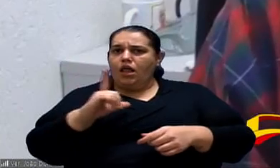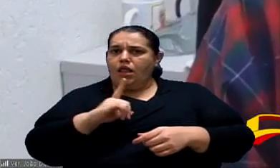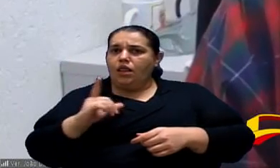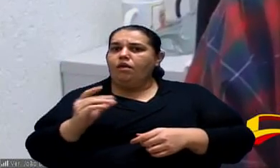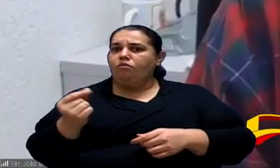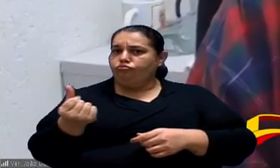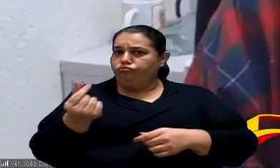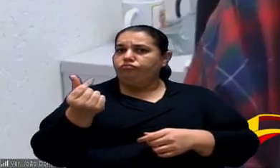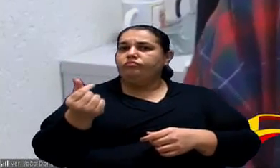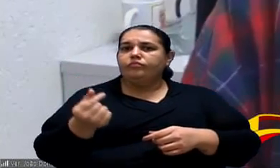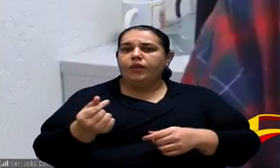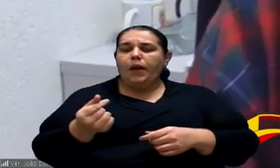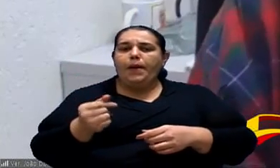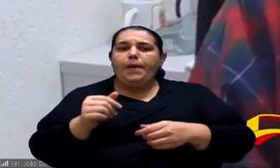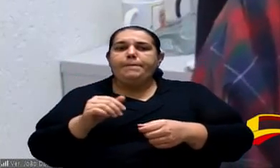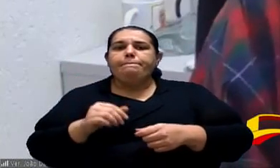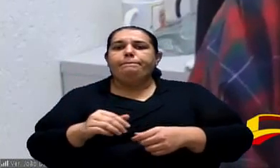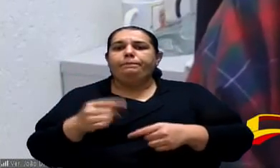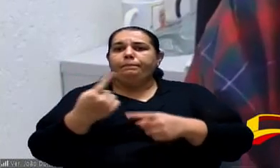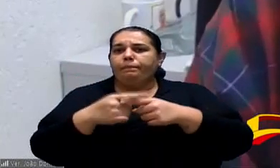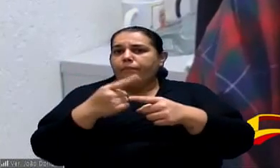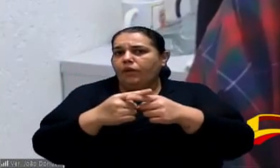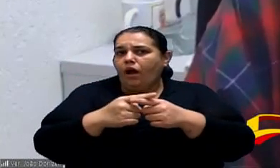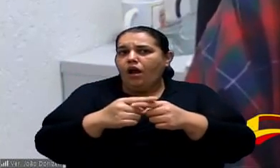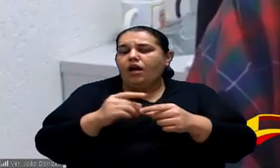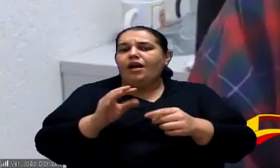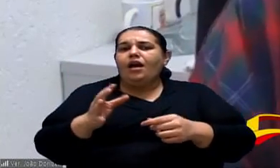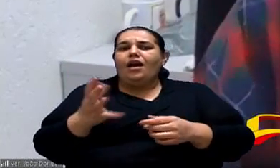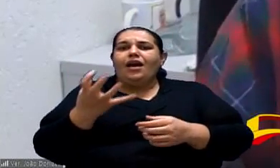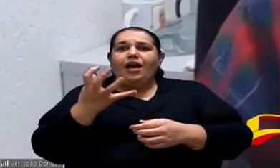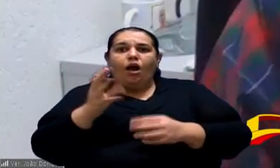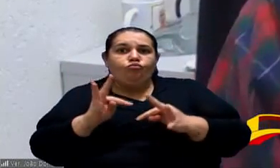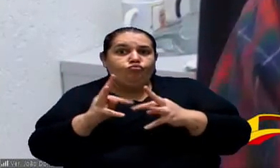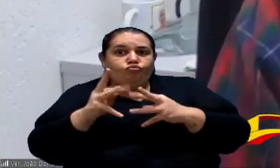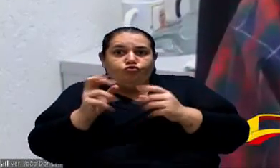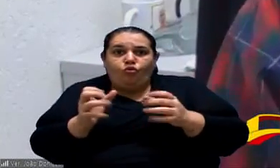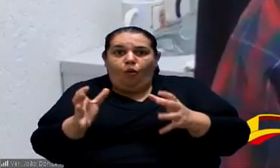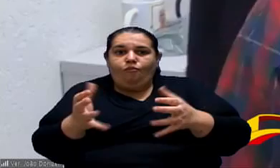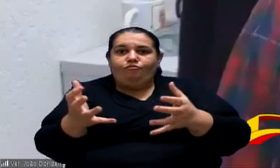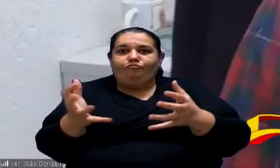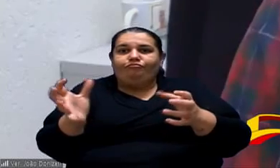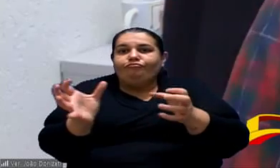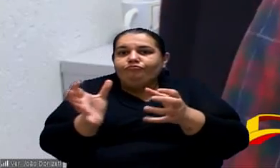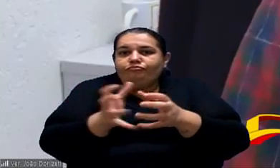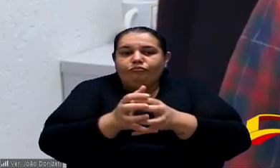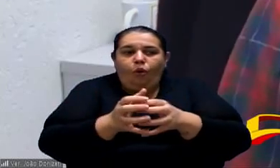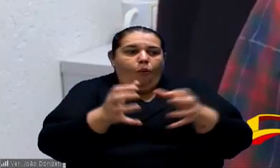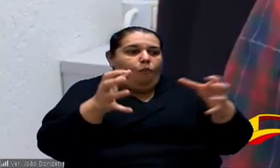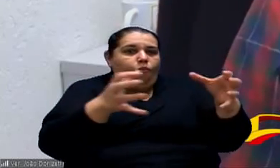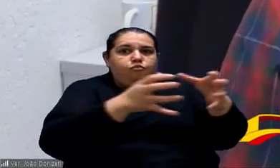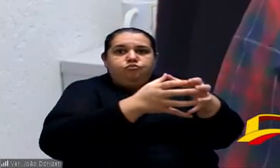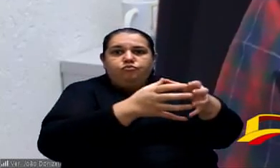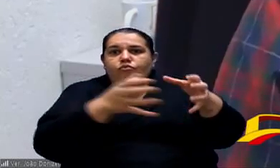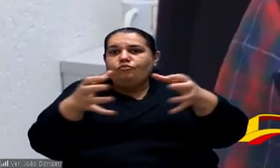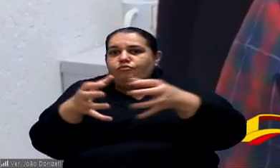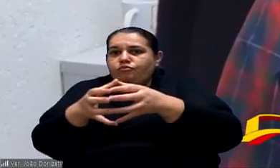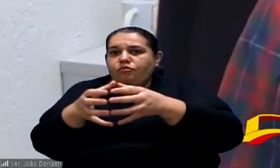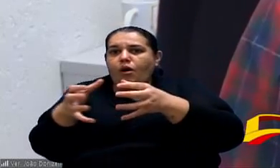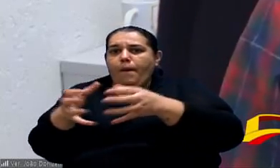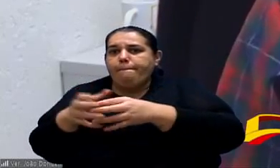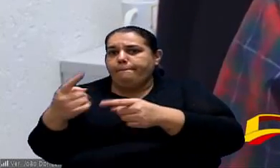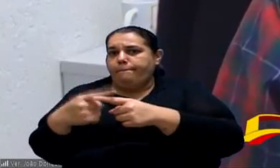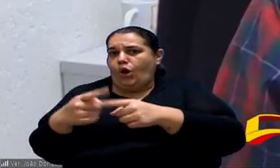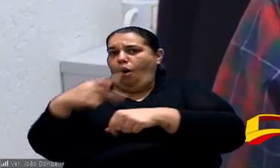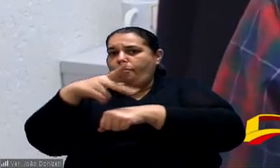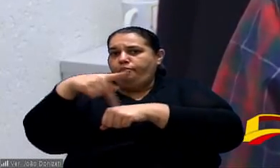são monopolistas ainda, tem monopólio, porque é diferente de outros países mais